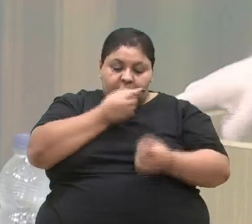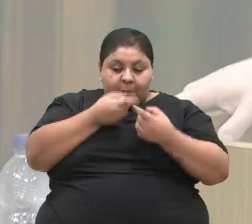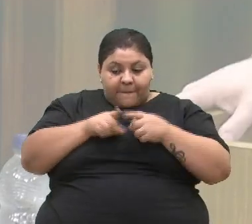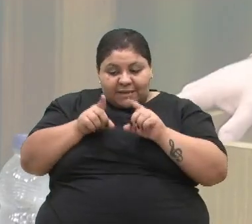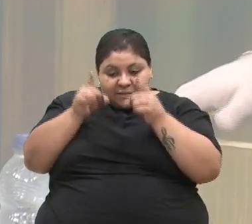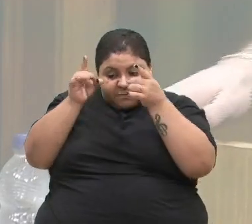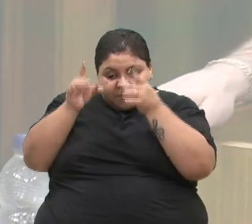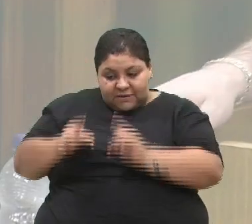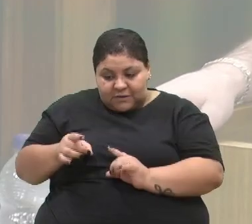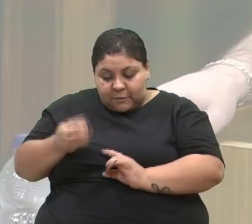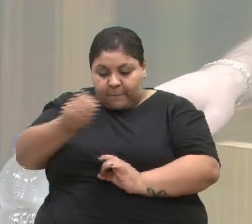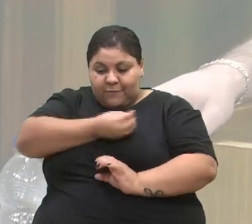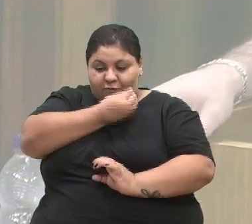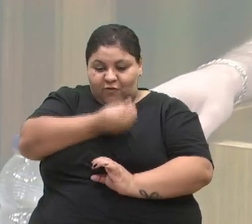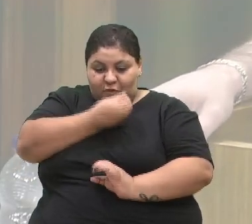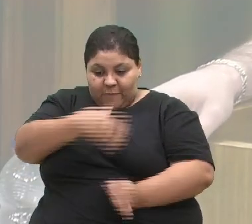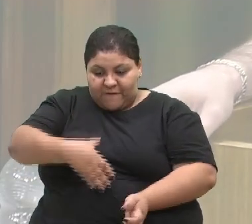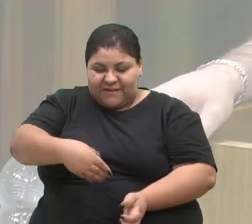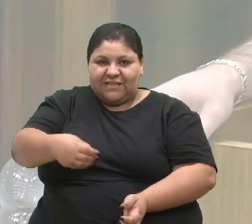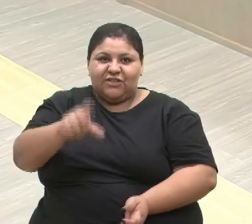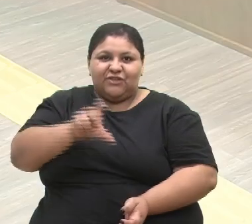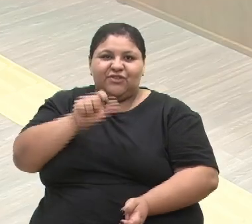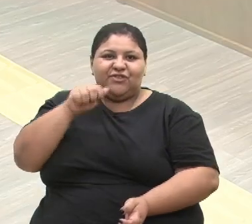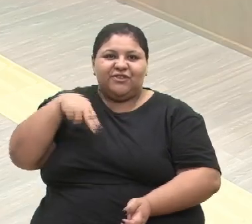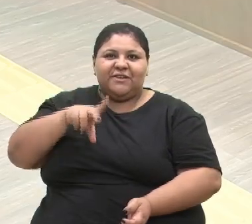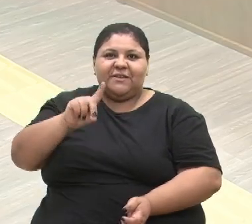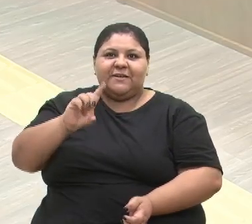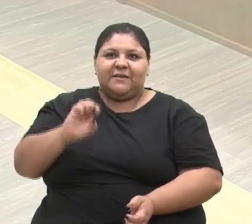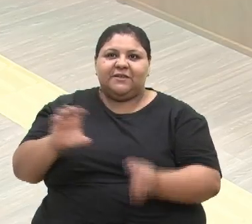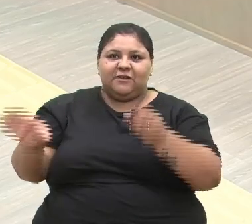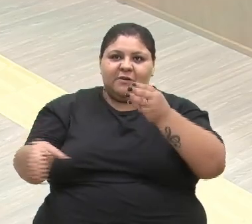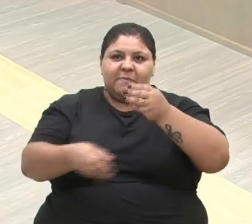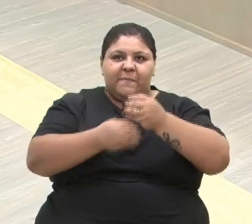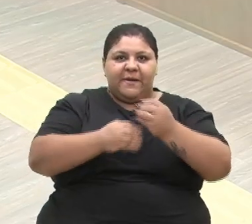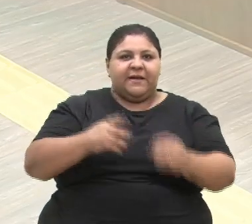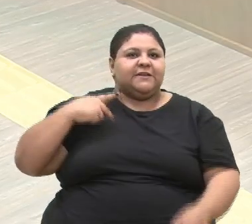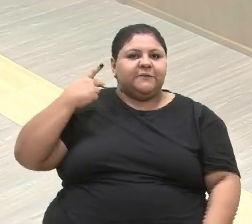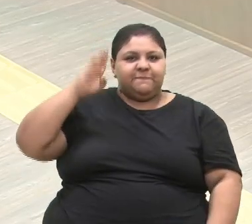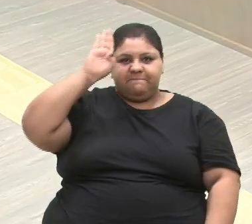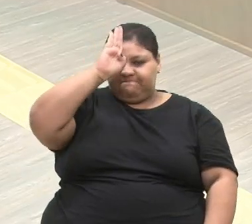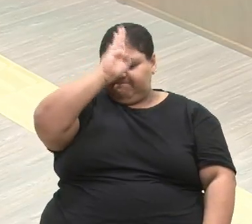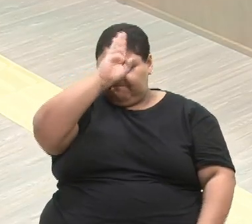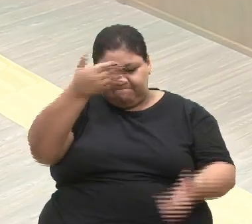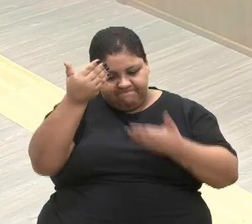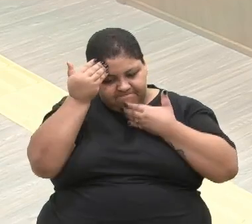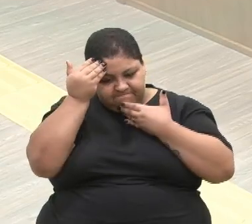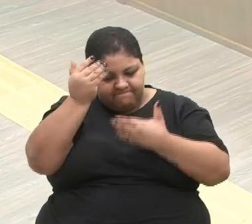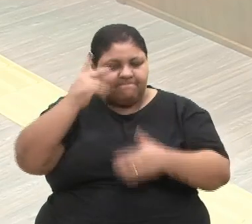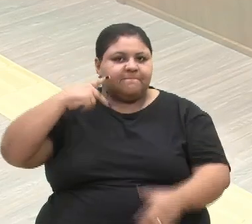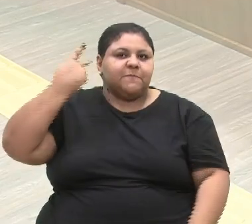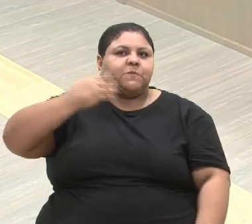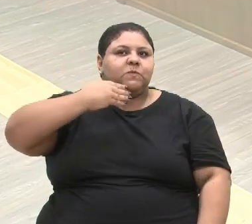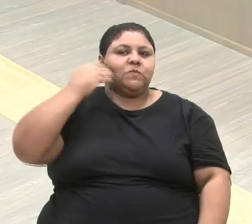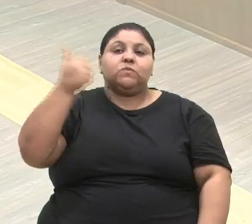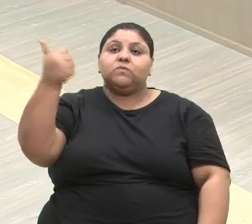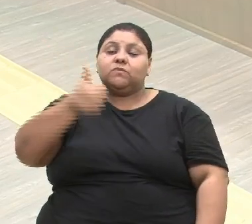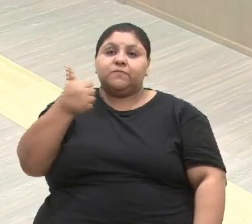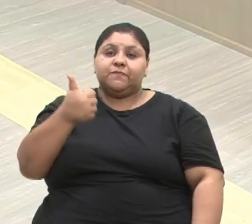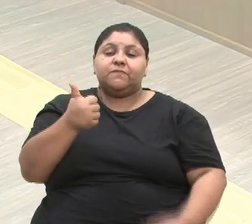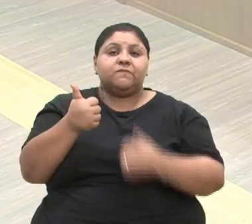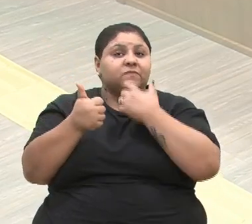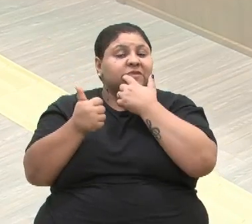especial para a vida do Xande. Sua parte, vereador Bressan. Obrigado, vereador Bortola.